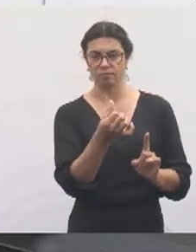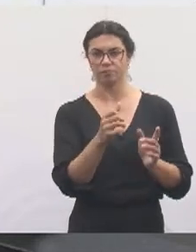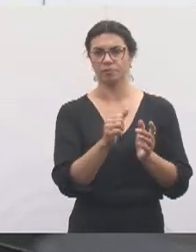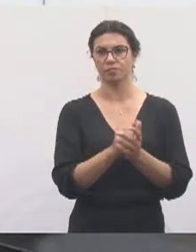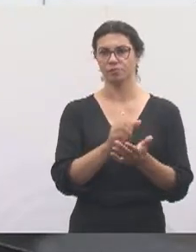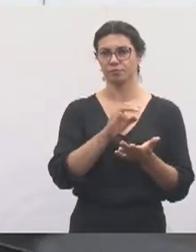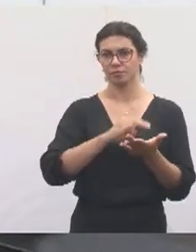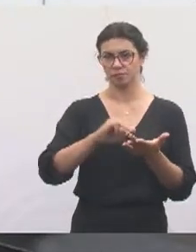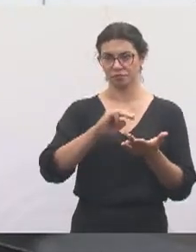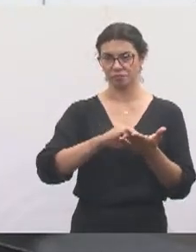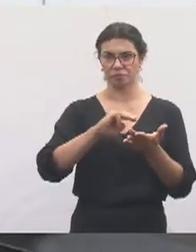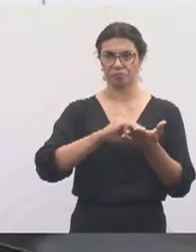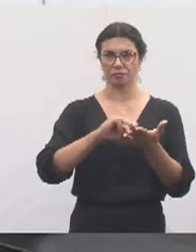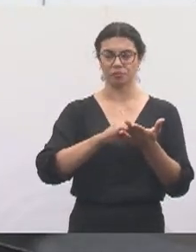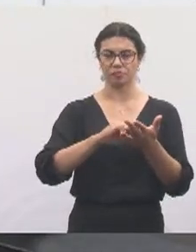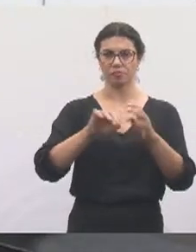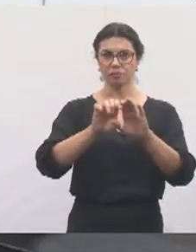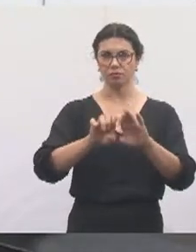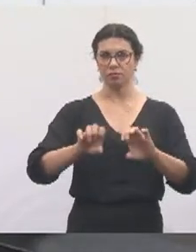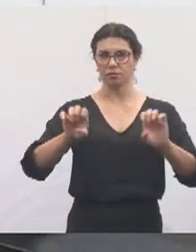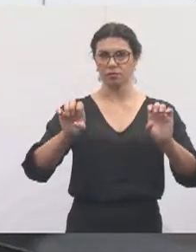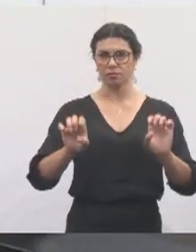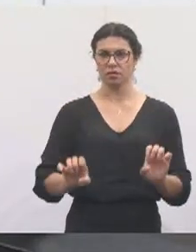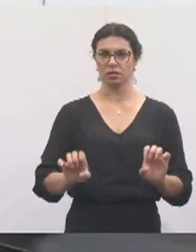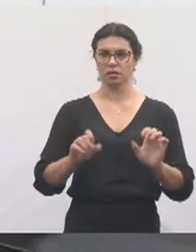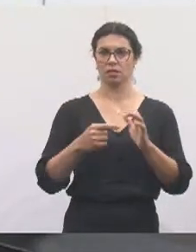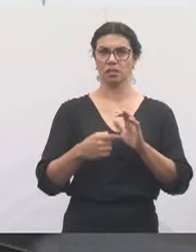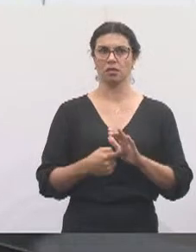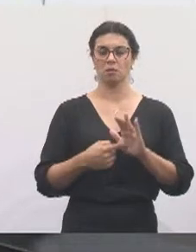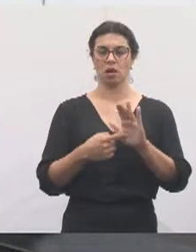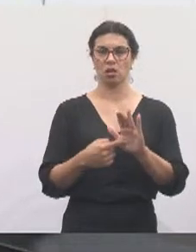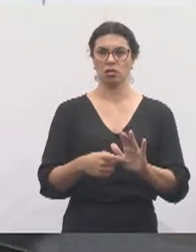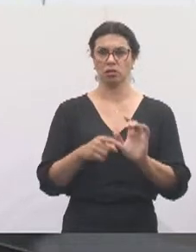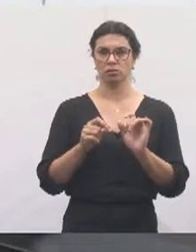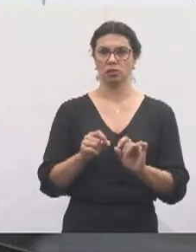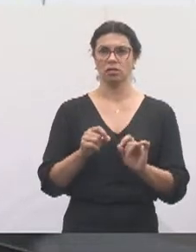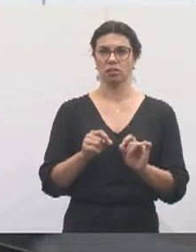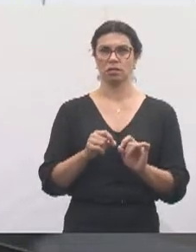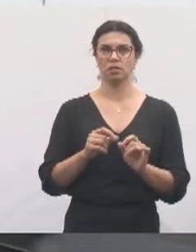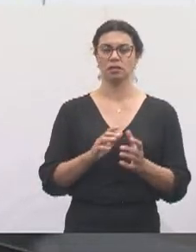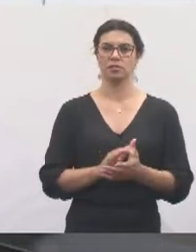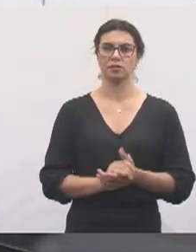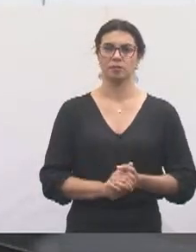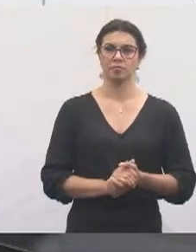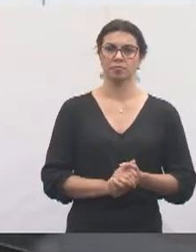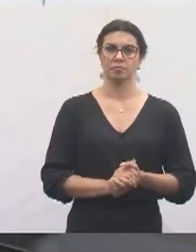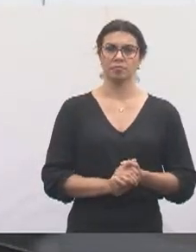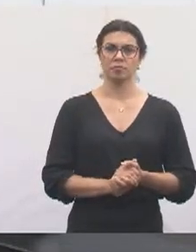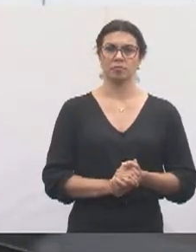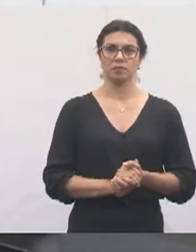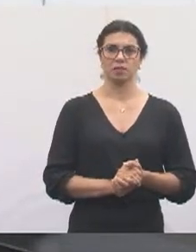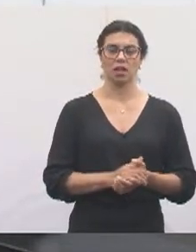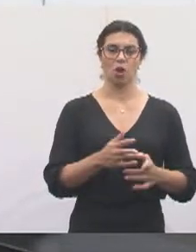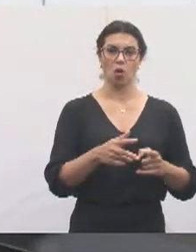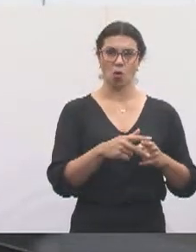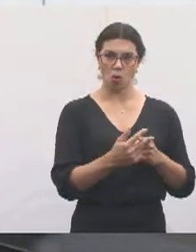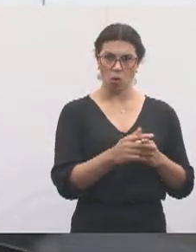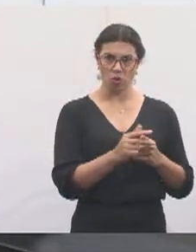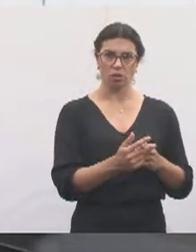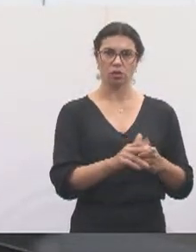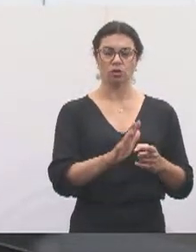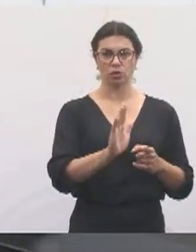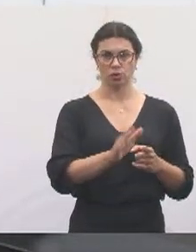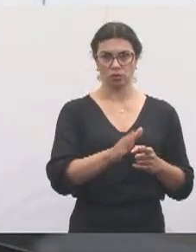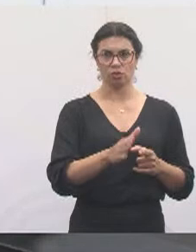secretaria de infraestrutura executou a contenção da erosão nas margem do rio